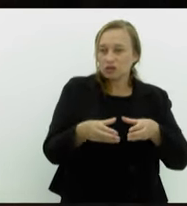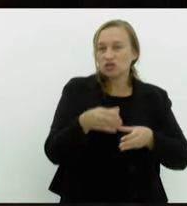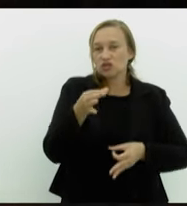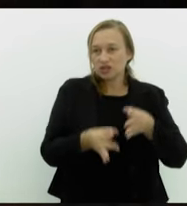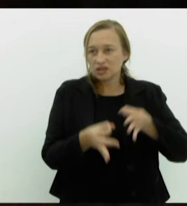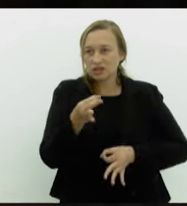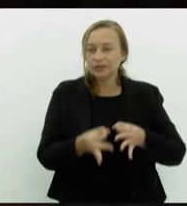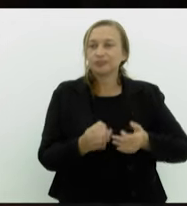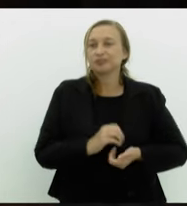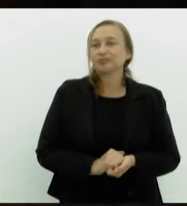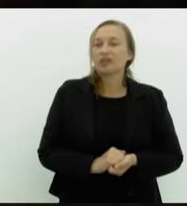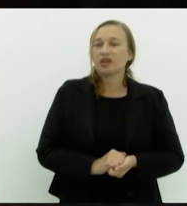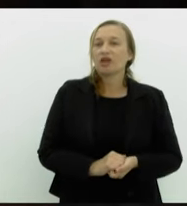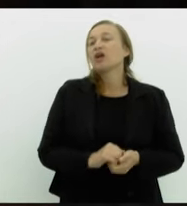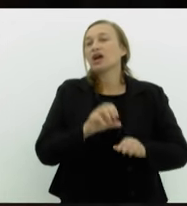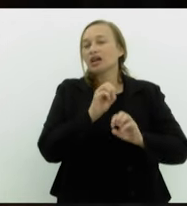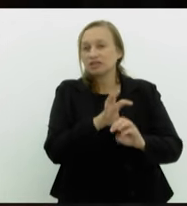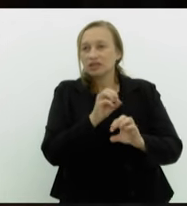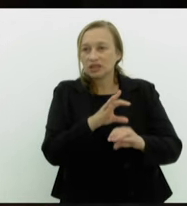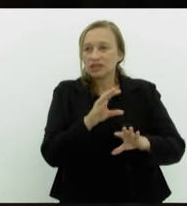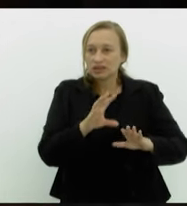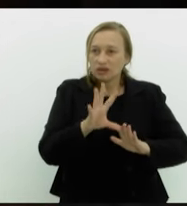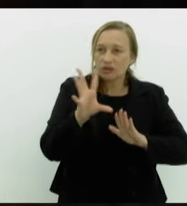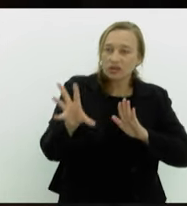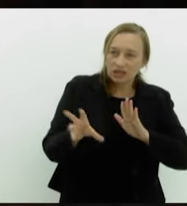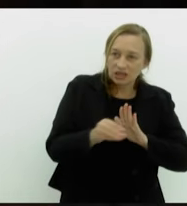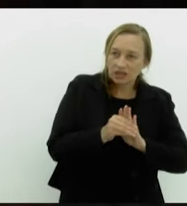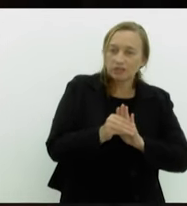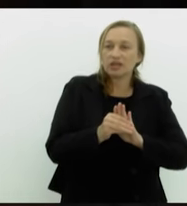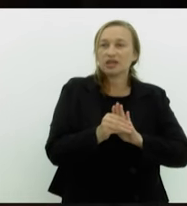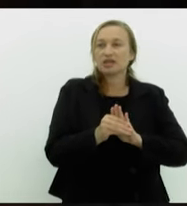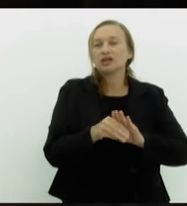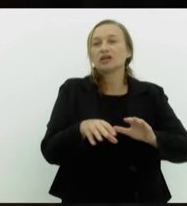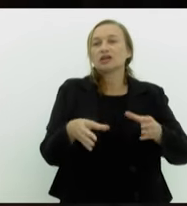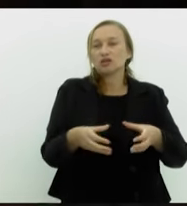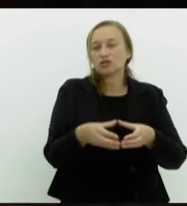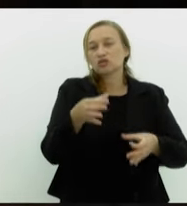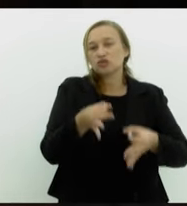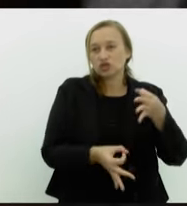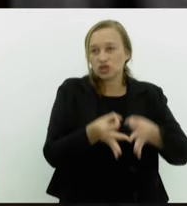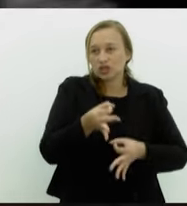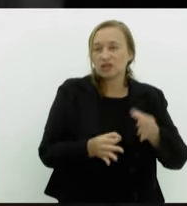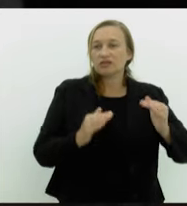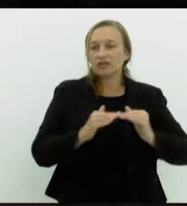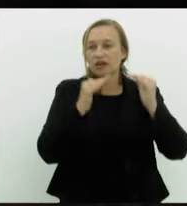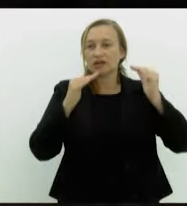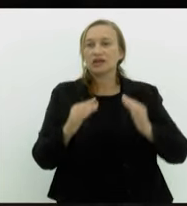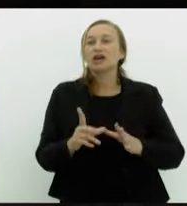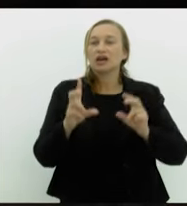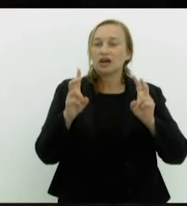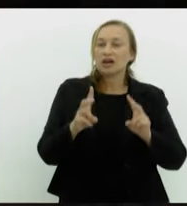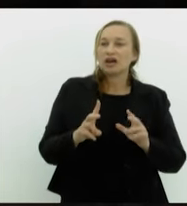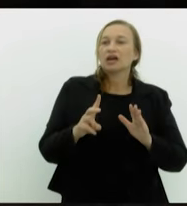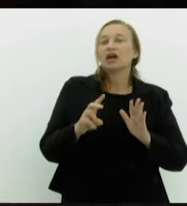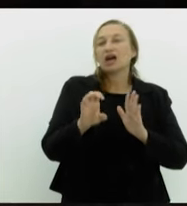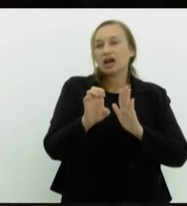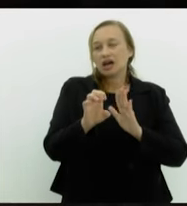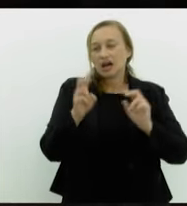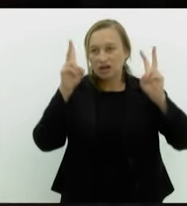Constituição e Justiça. De Educação, favorável com as emendas da Comissão de Constituição e Justiça. De Assunto